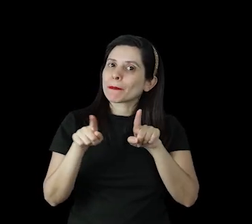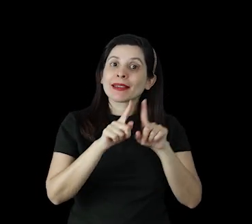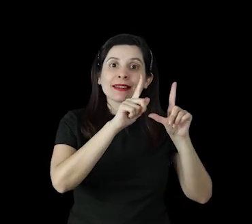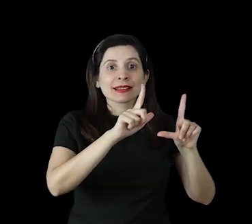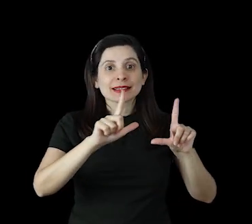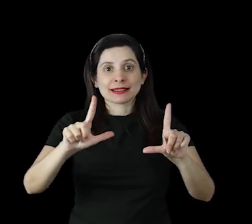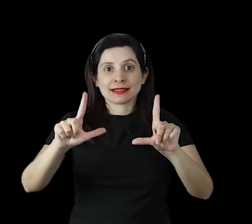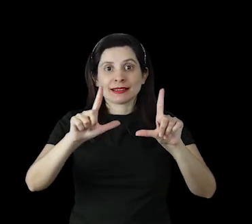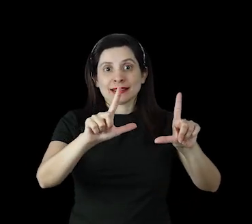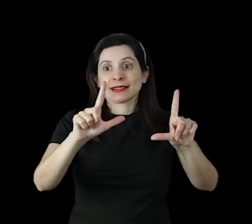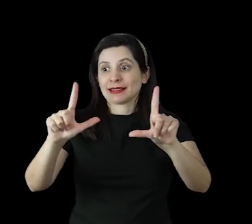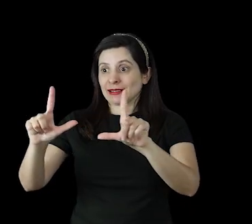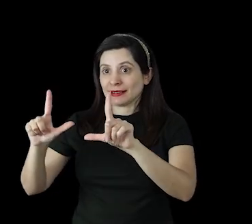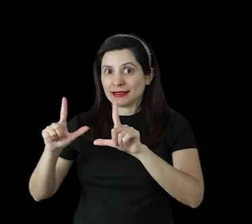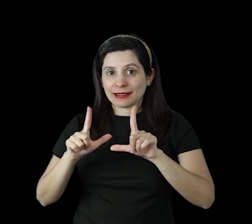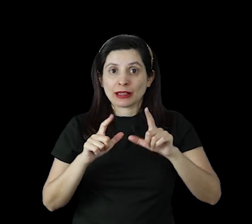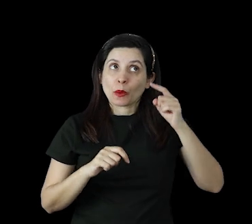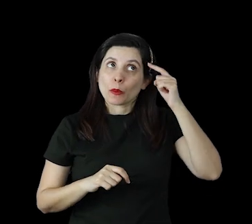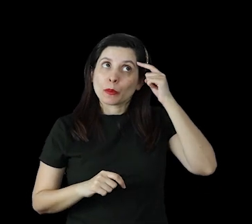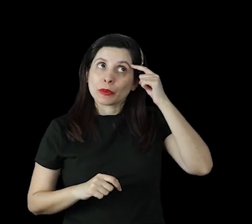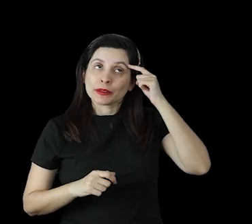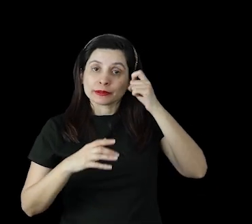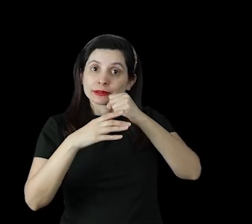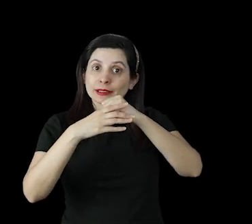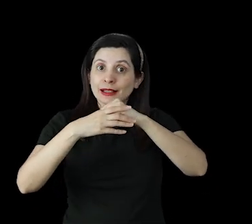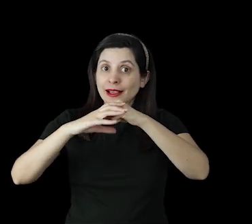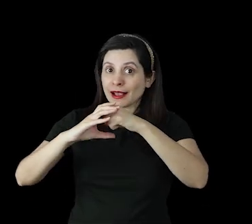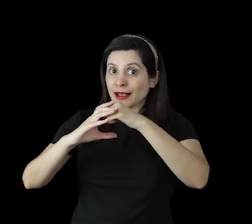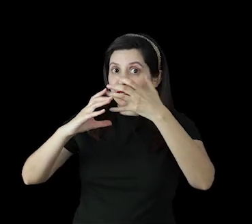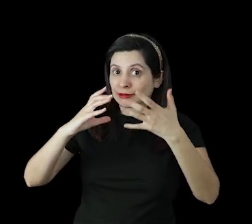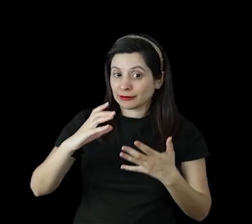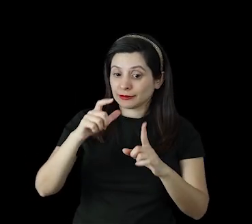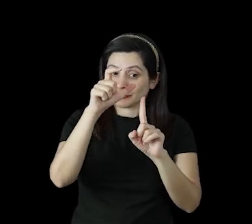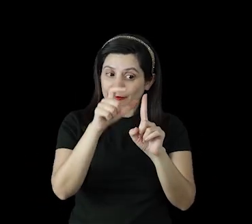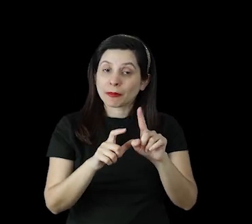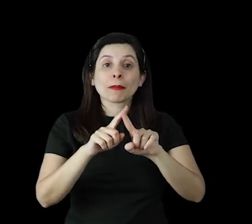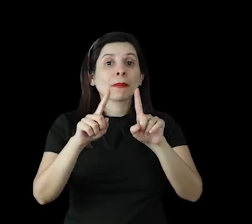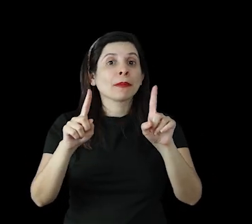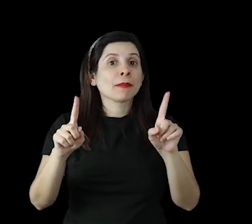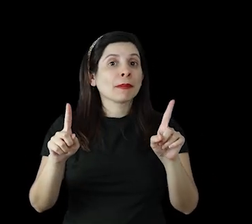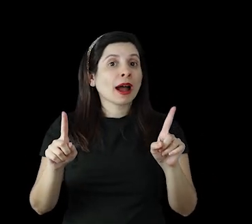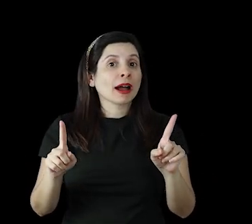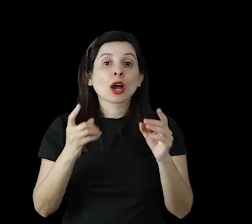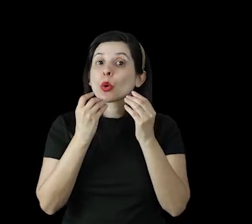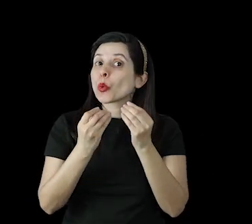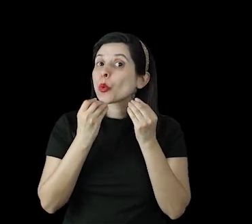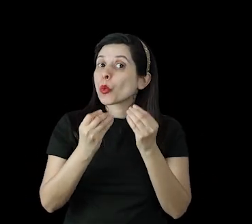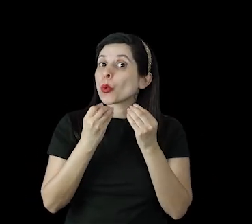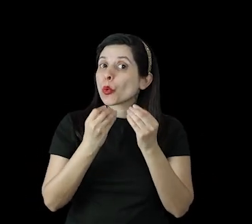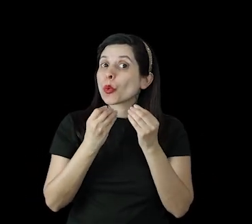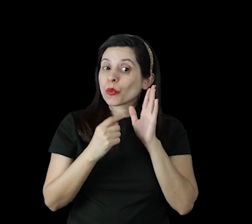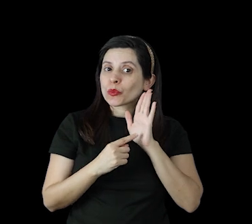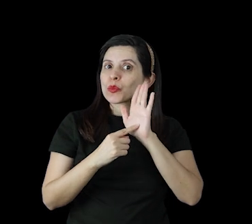porque, eu penso em características do meu personagem, mas como que eu faço para testar